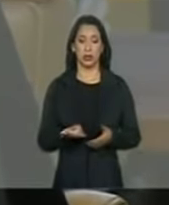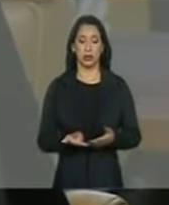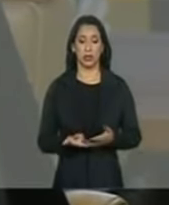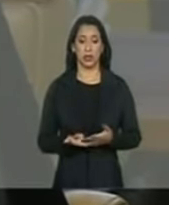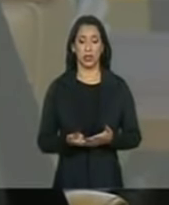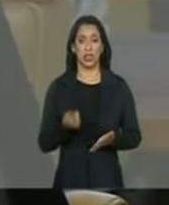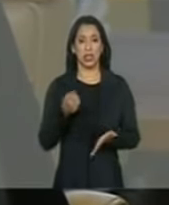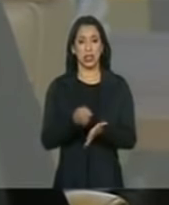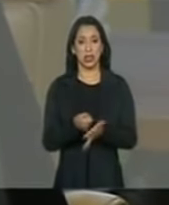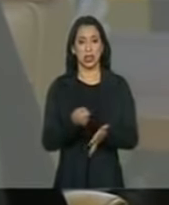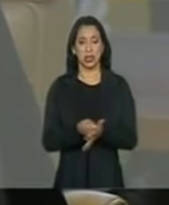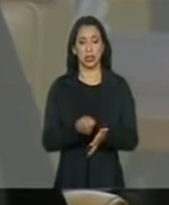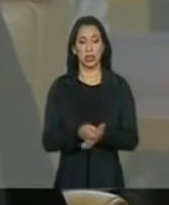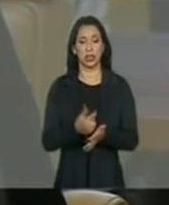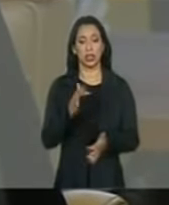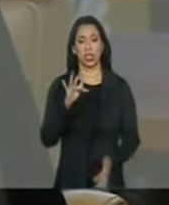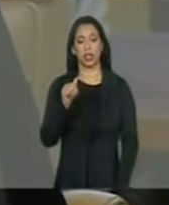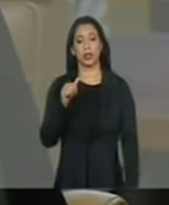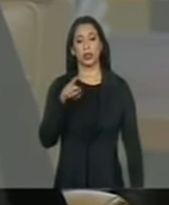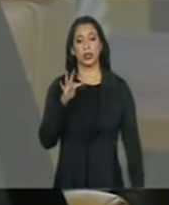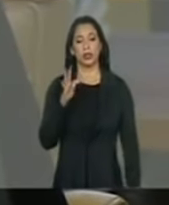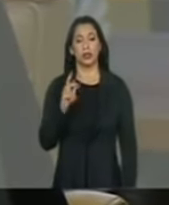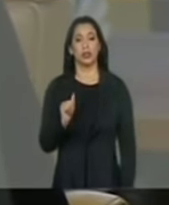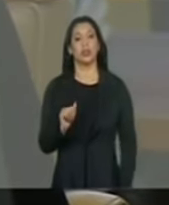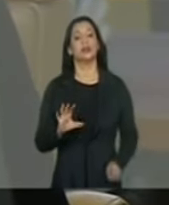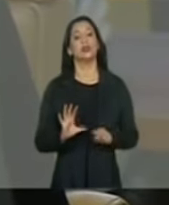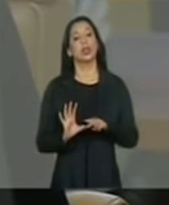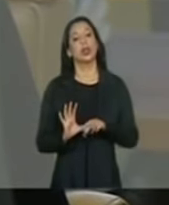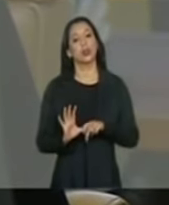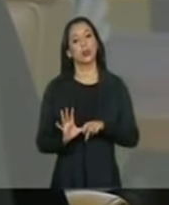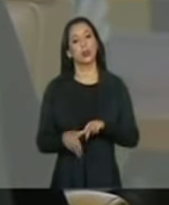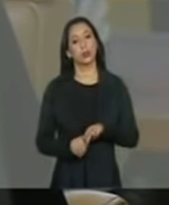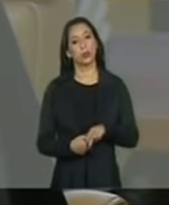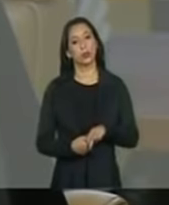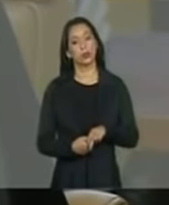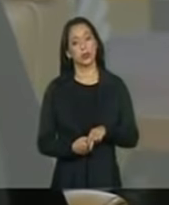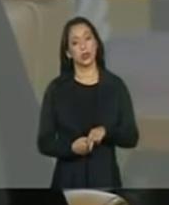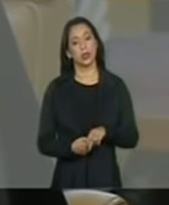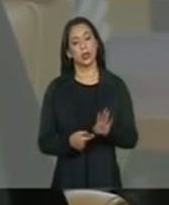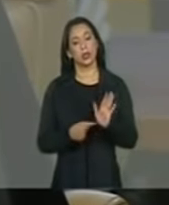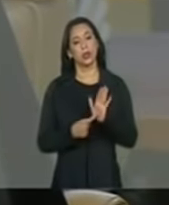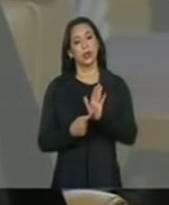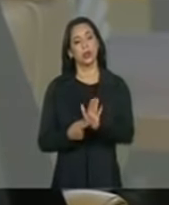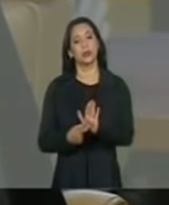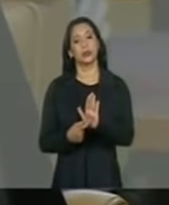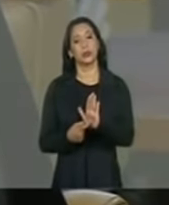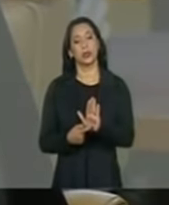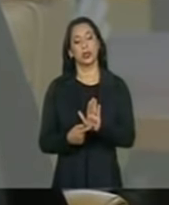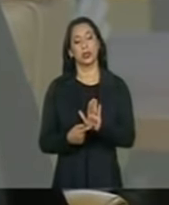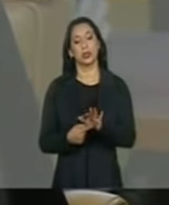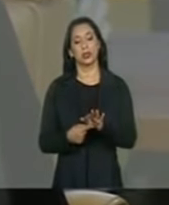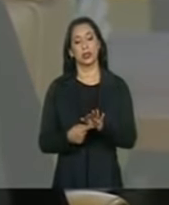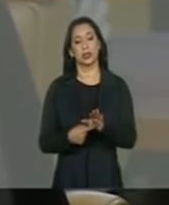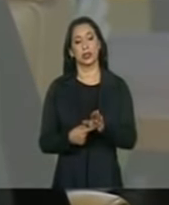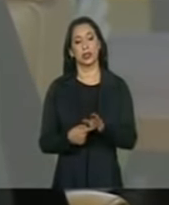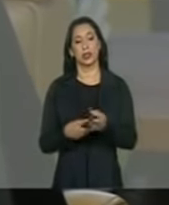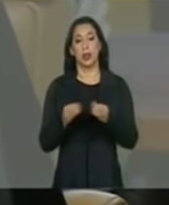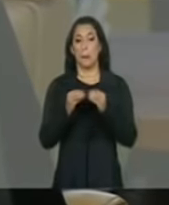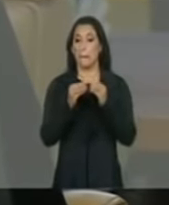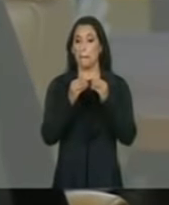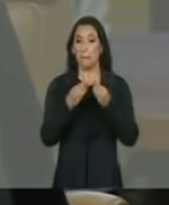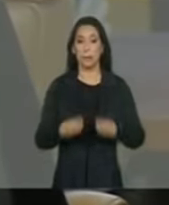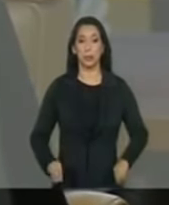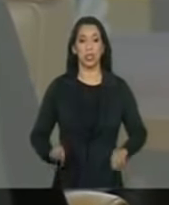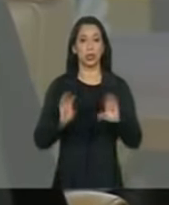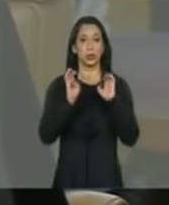no fato de que a corrupção traduz um gesto de perversão da ética